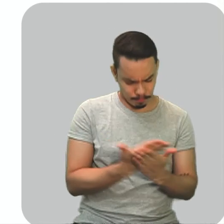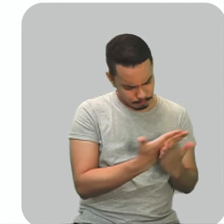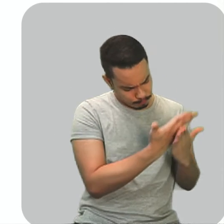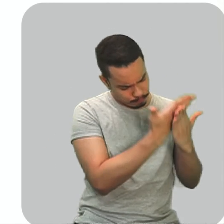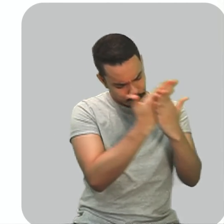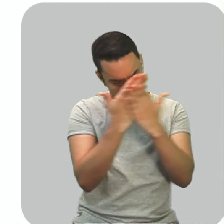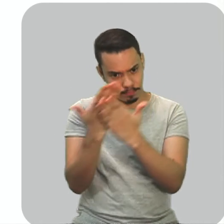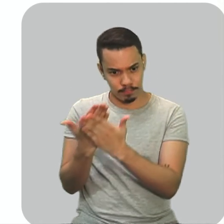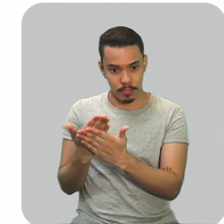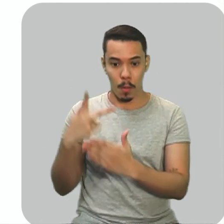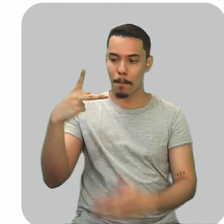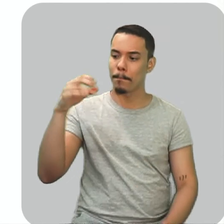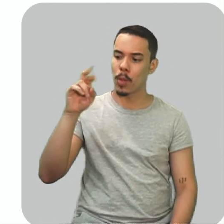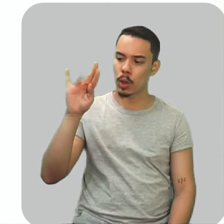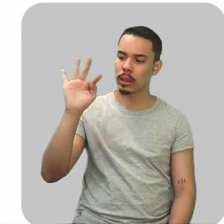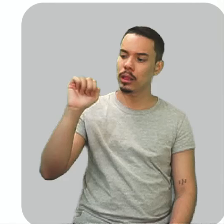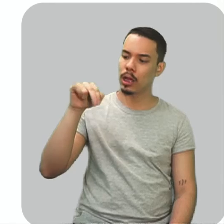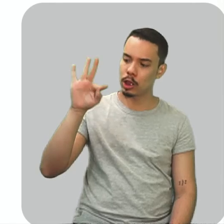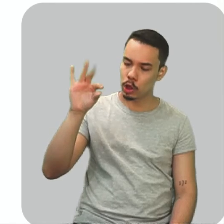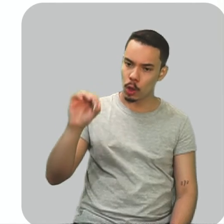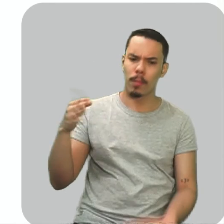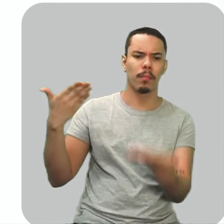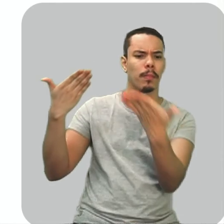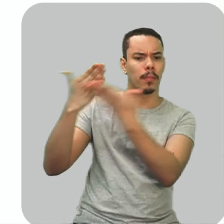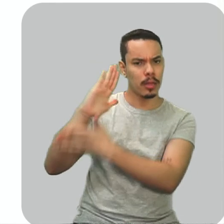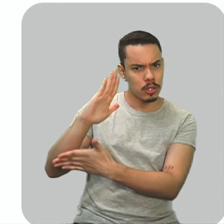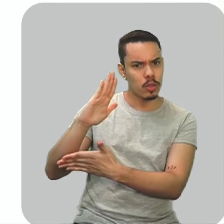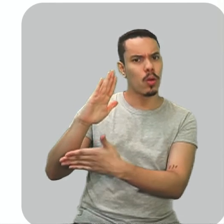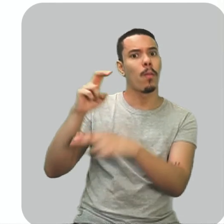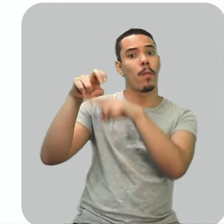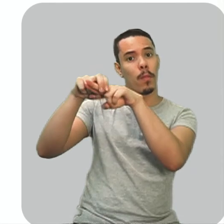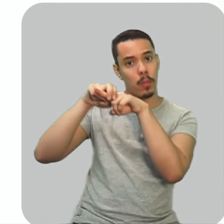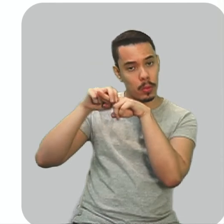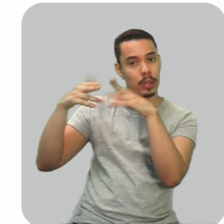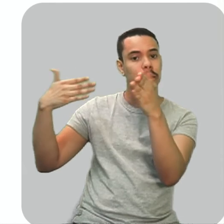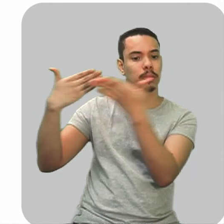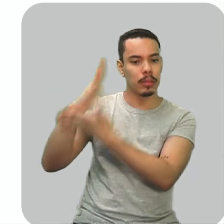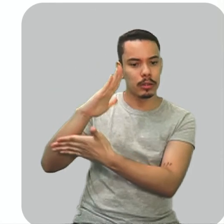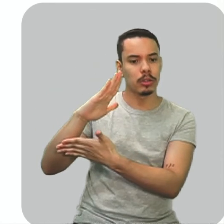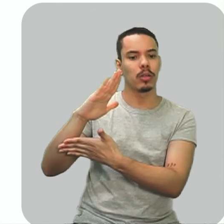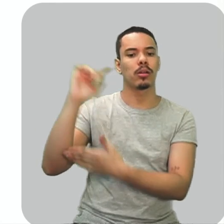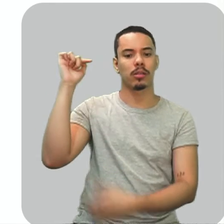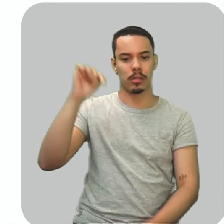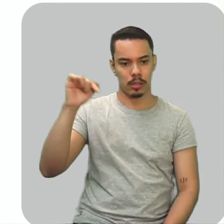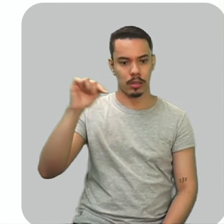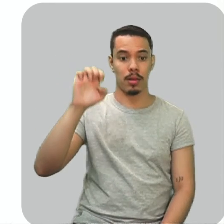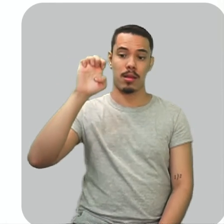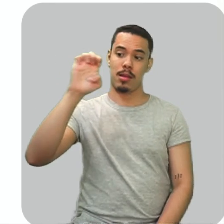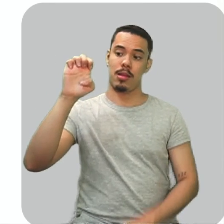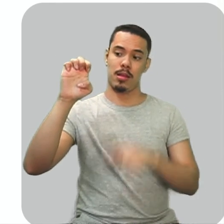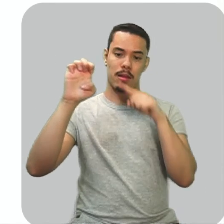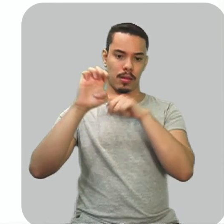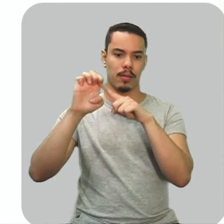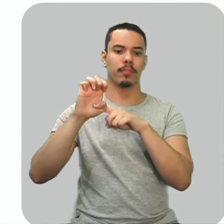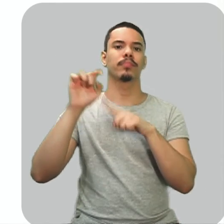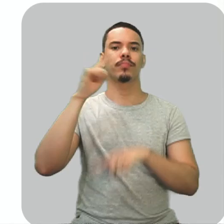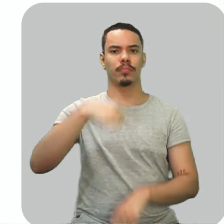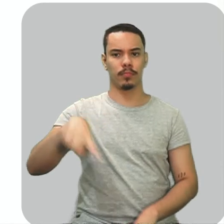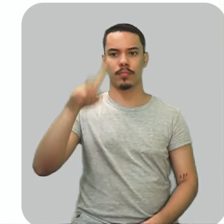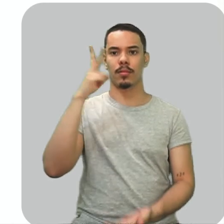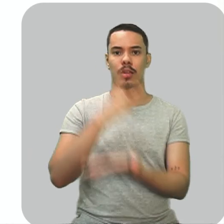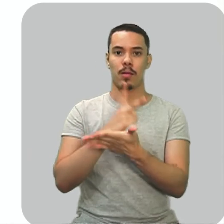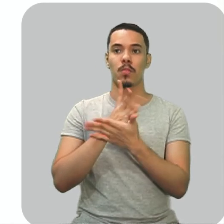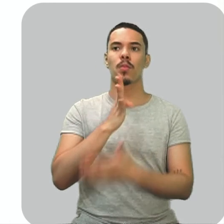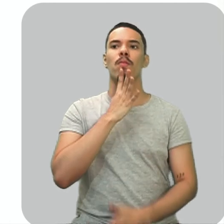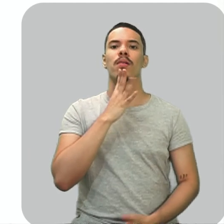portanto Passou já estudou muito por isso passou então esse e Zinho aqui né que você